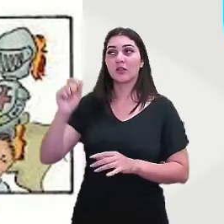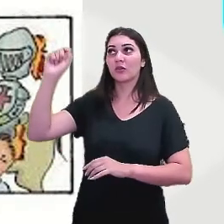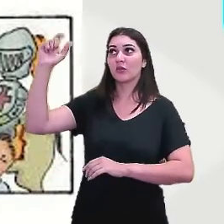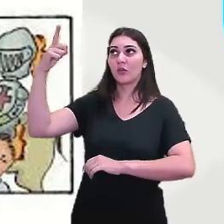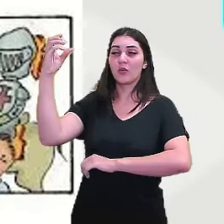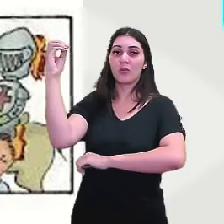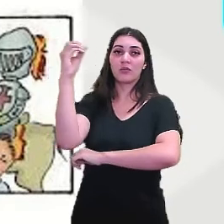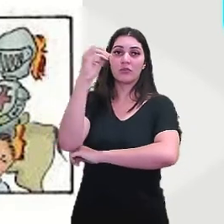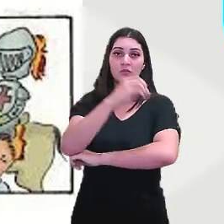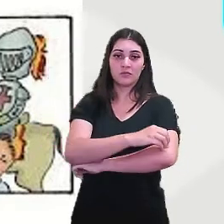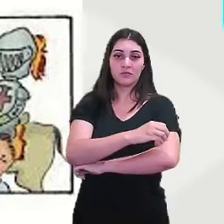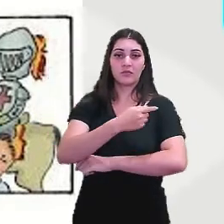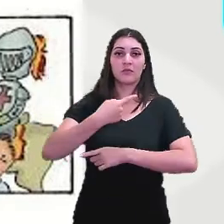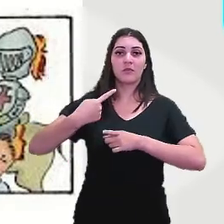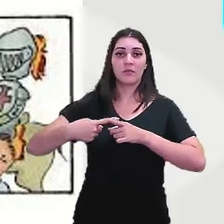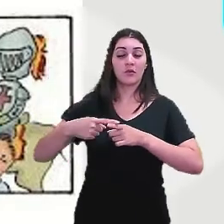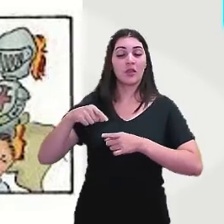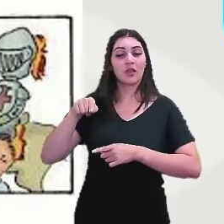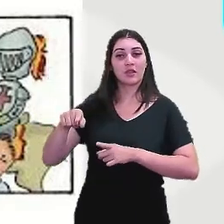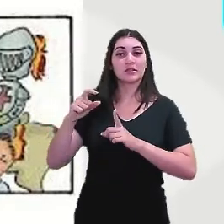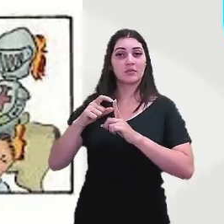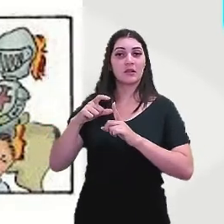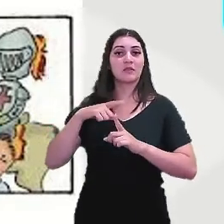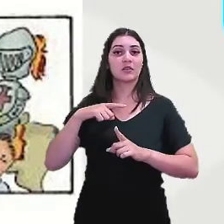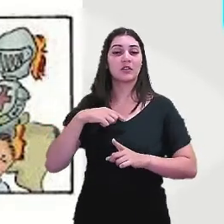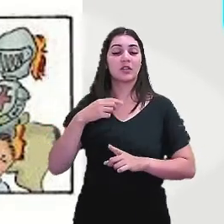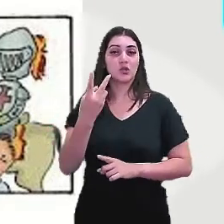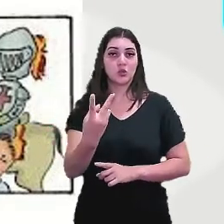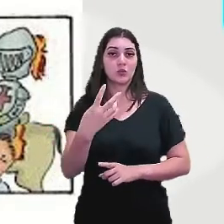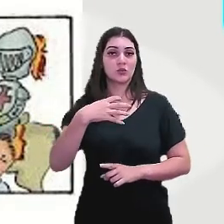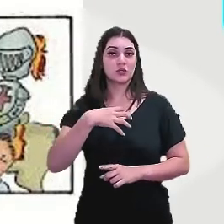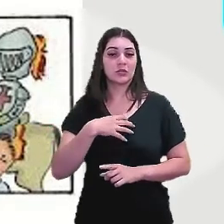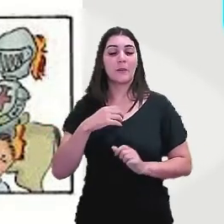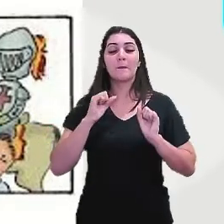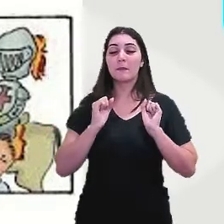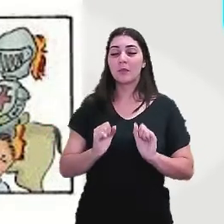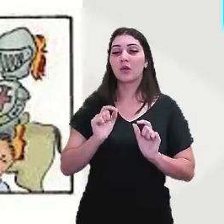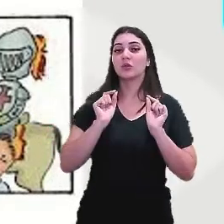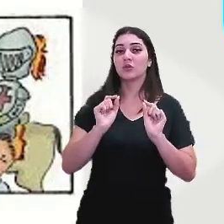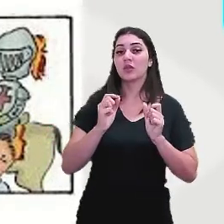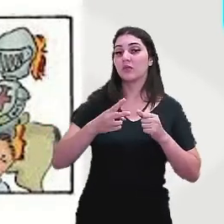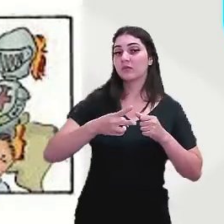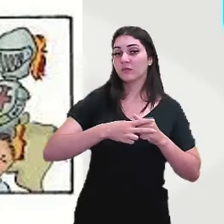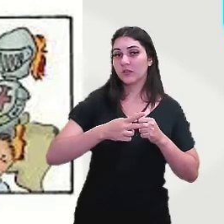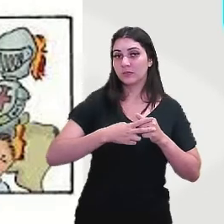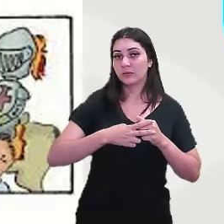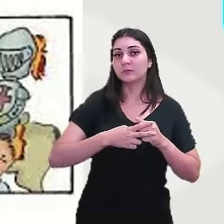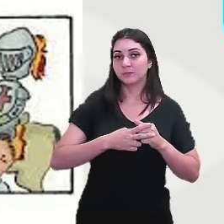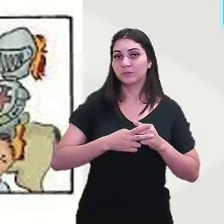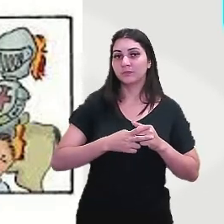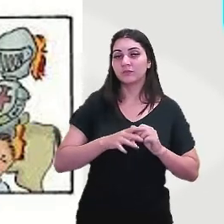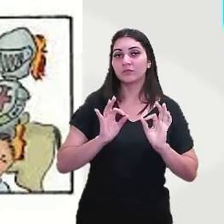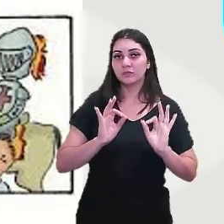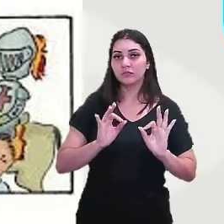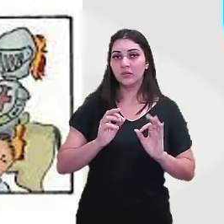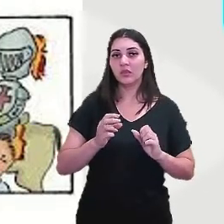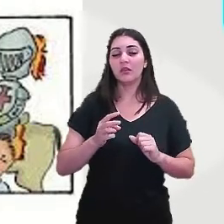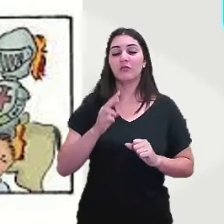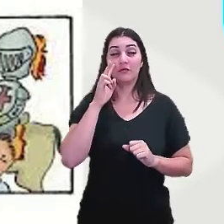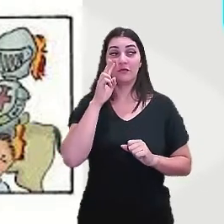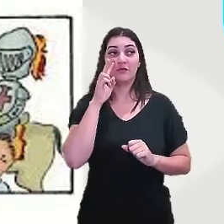que isso? Porque a palavra vendo, nesse sentido aí da placa dele, está dando a